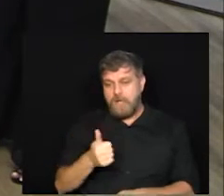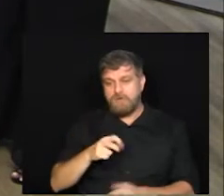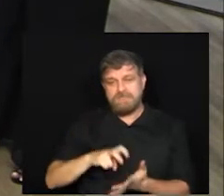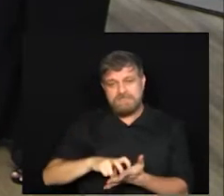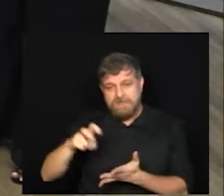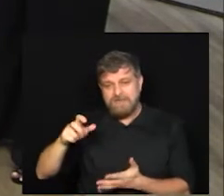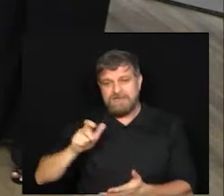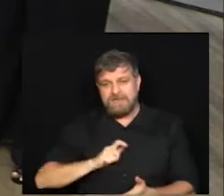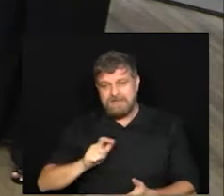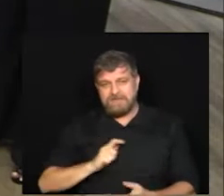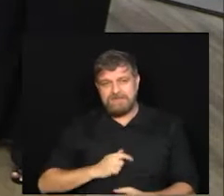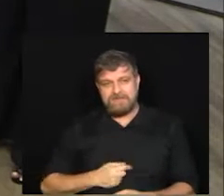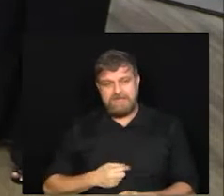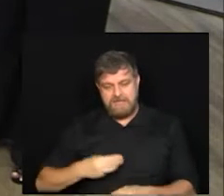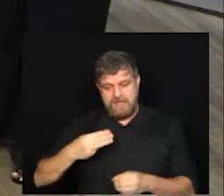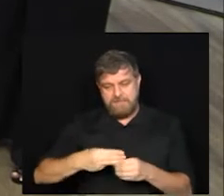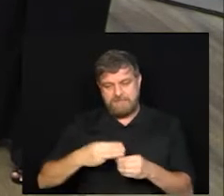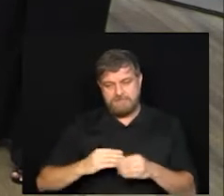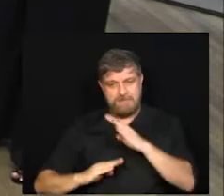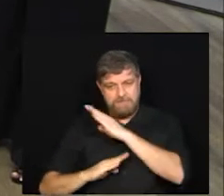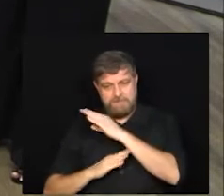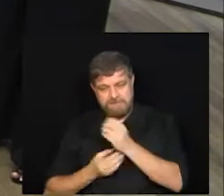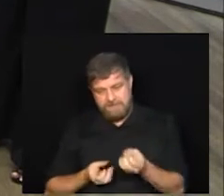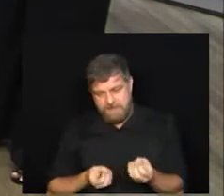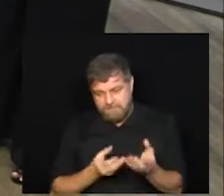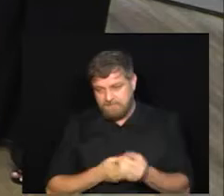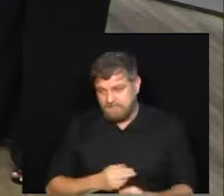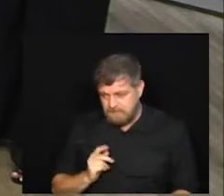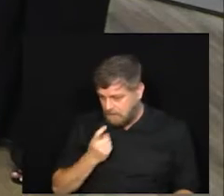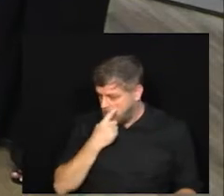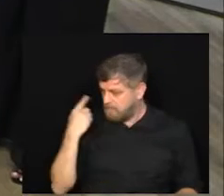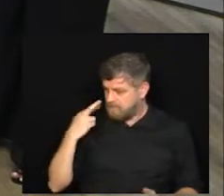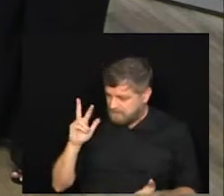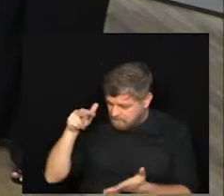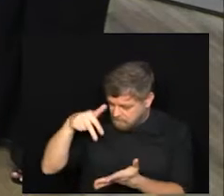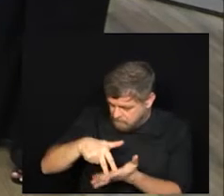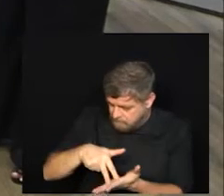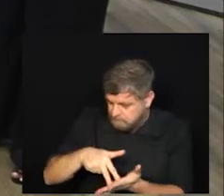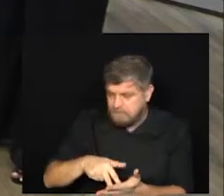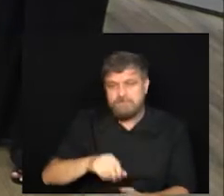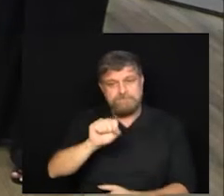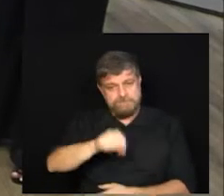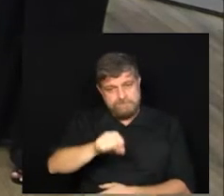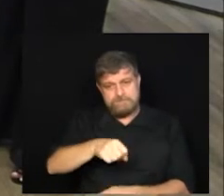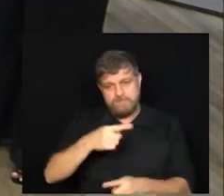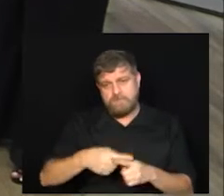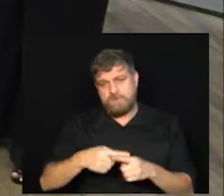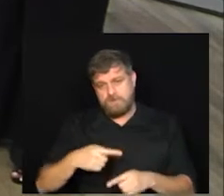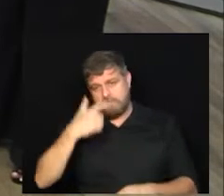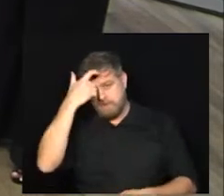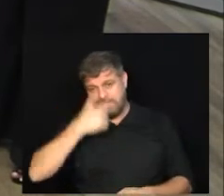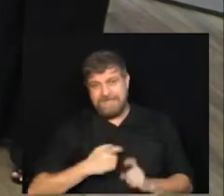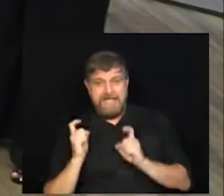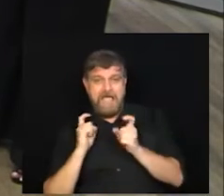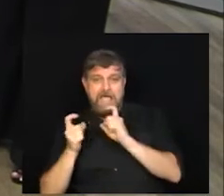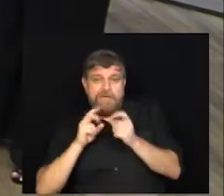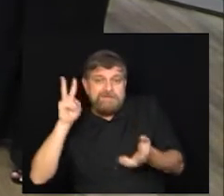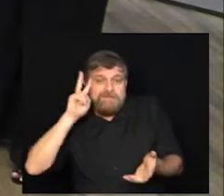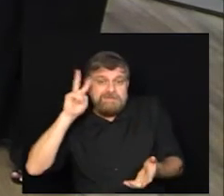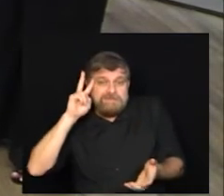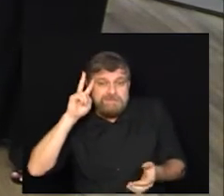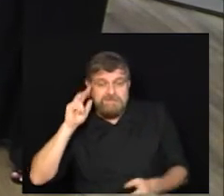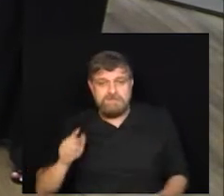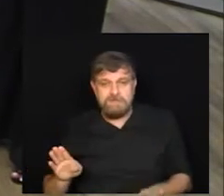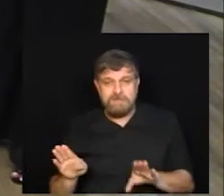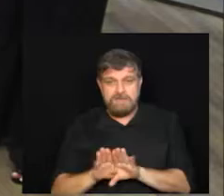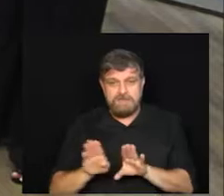manhã, notícias da metrópole do Legislativo. Posso contar com você aqui no estúdio, Mina Breno? Pode contar, até porque, como a gente tem a reunião de segunda-feira,